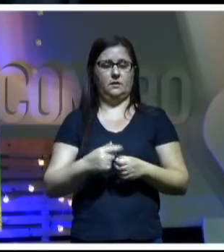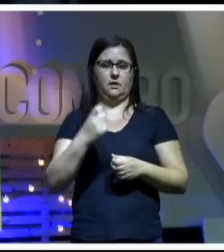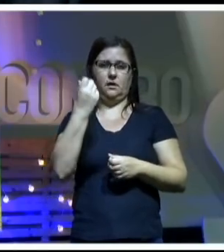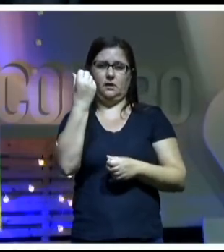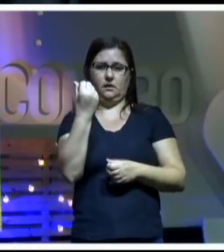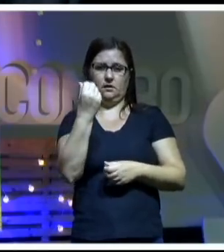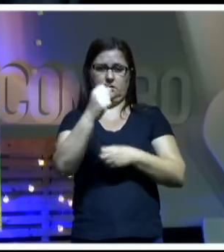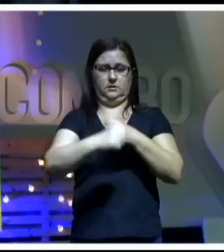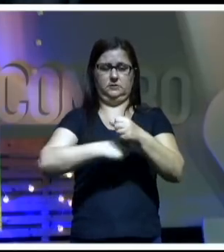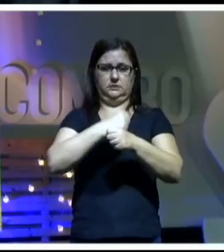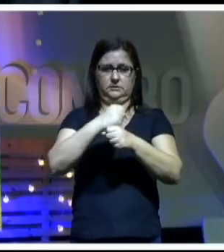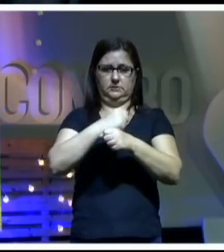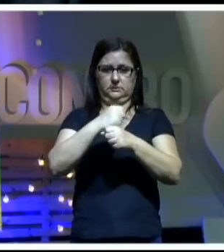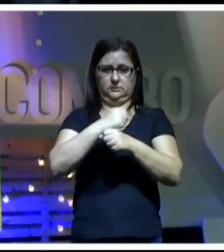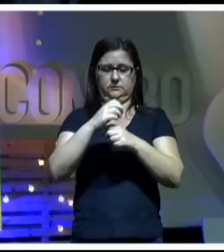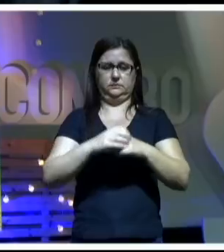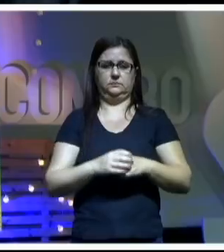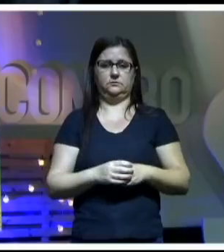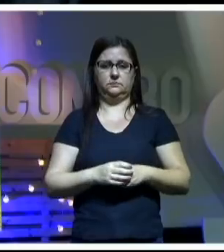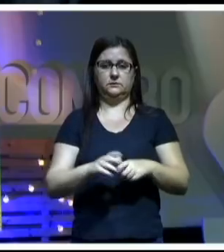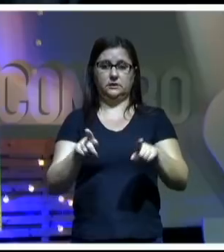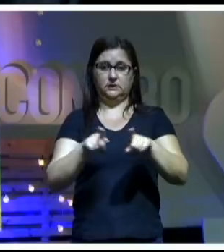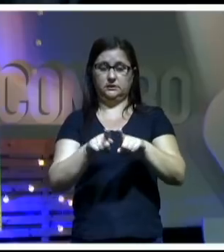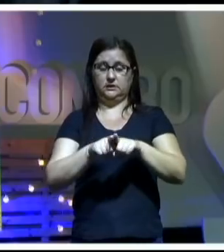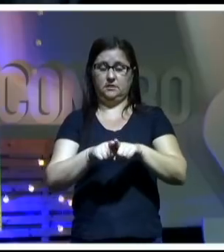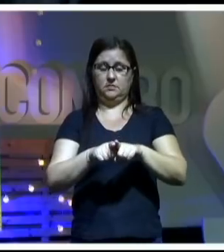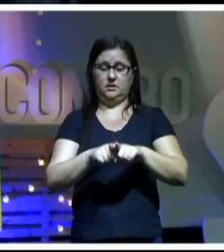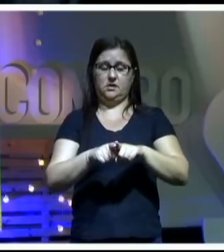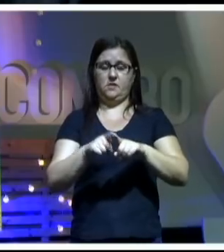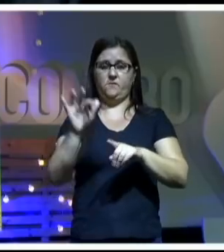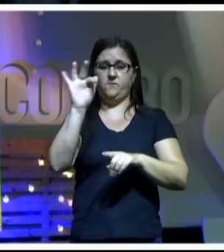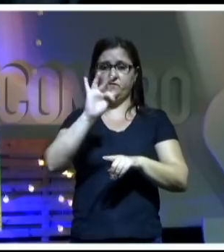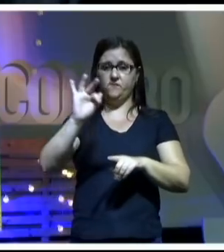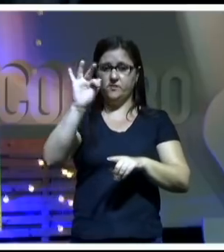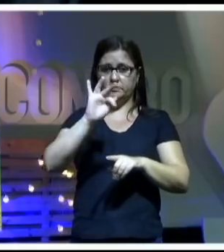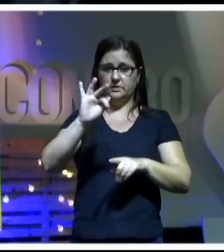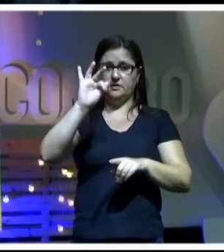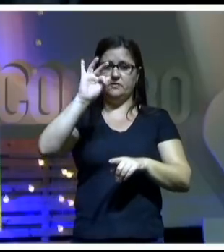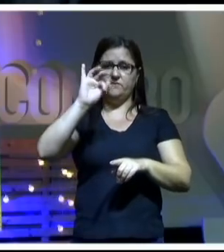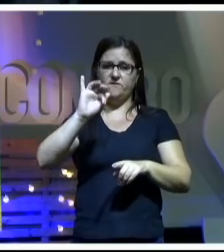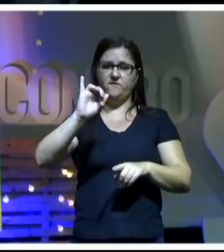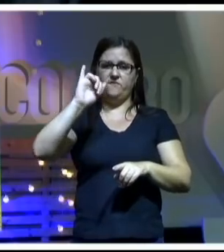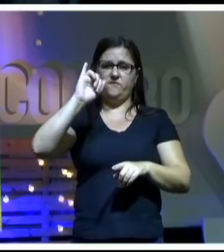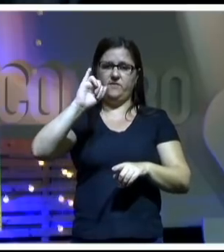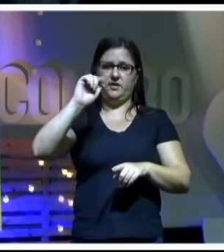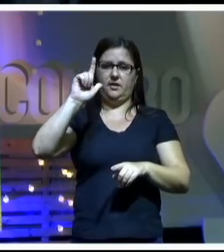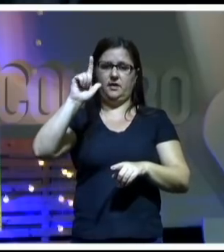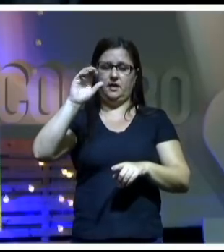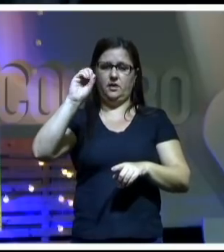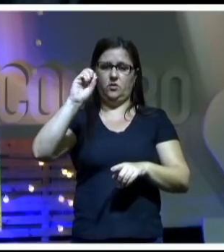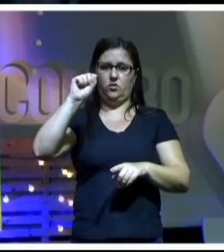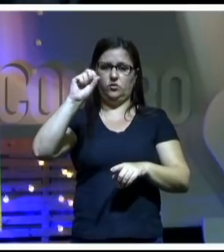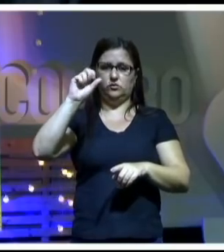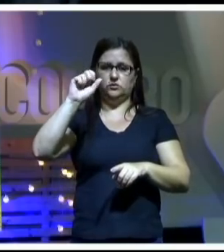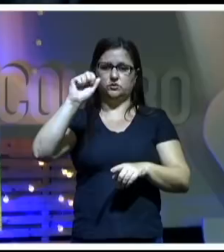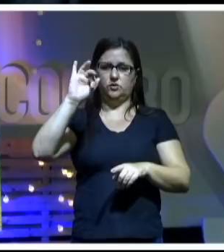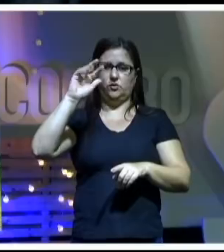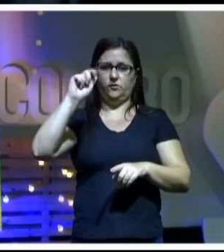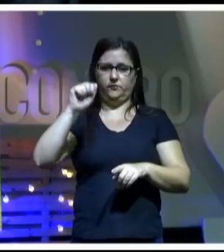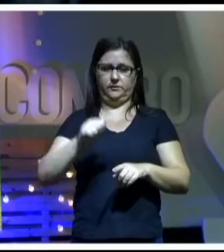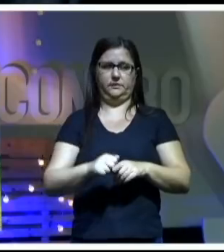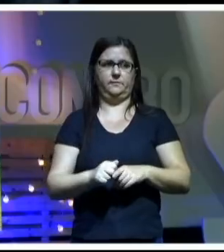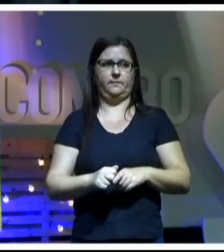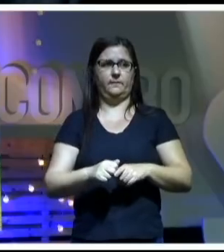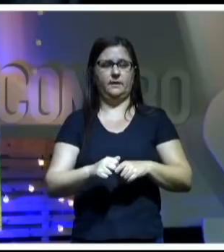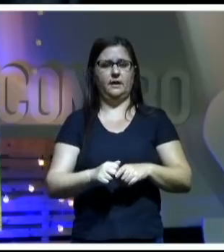na mesma igreja e eu também fiz filosofia que eu fiz graduação mestrado terminando o doutorado em filosofia e vocês vão perceber que eu vou